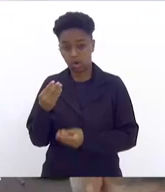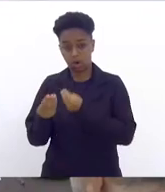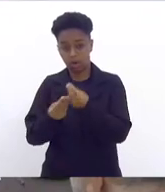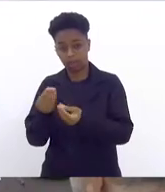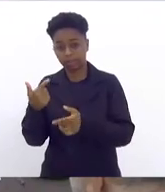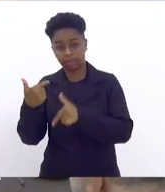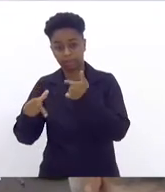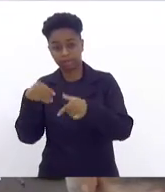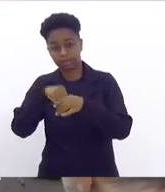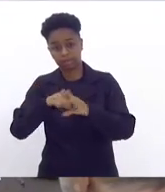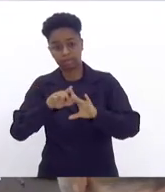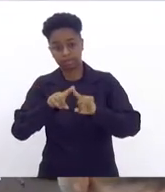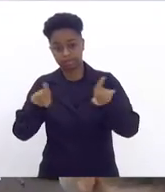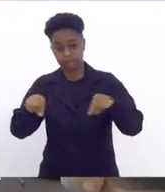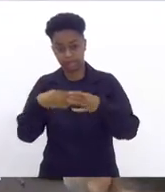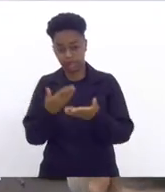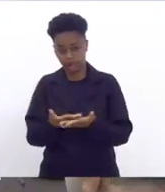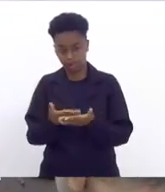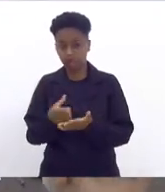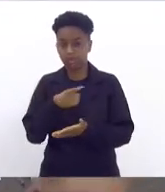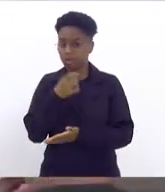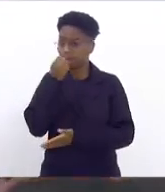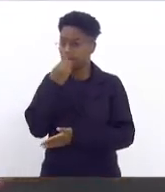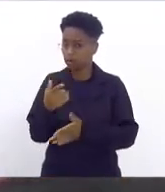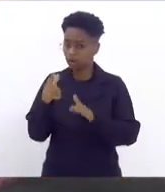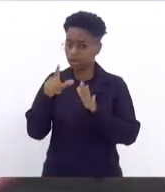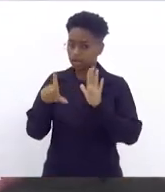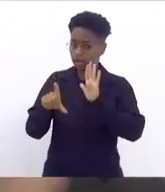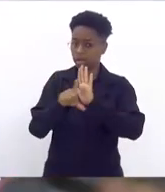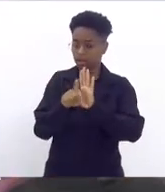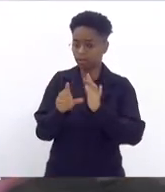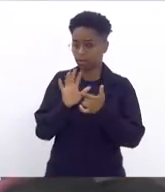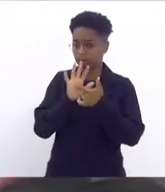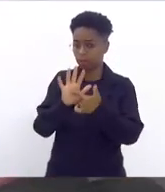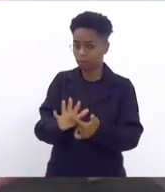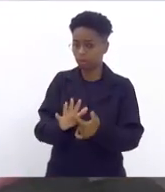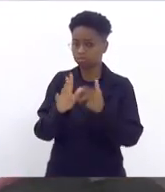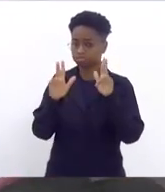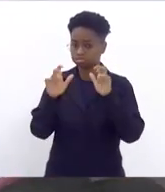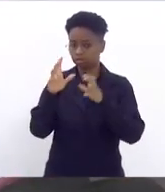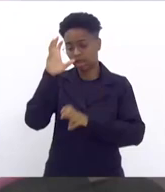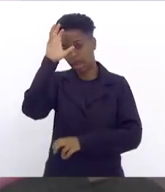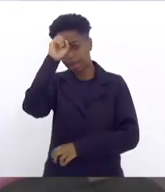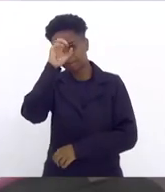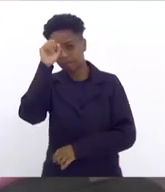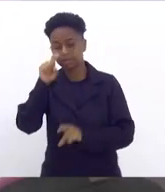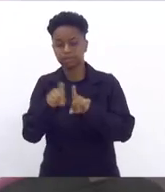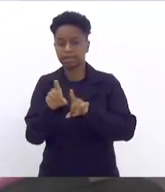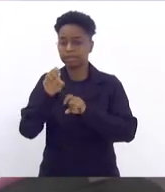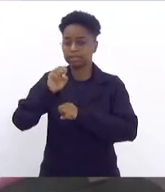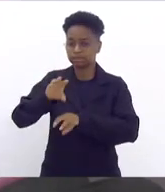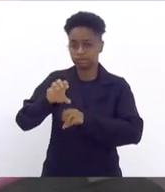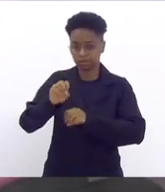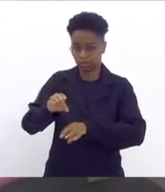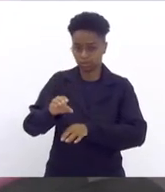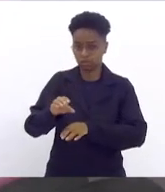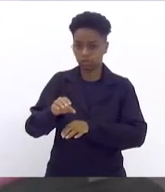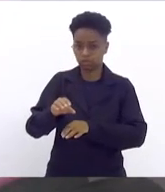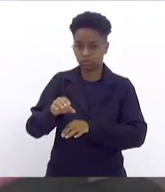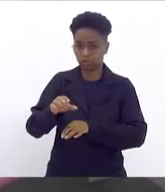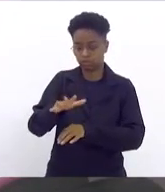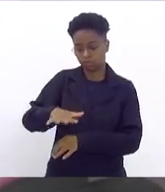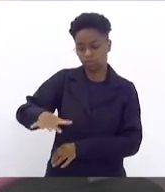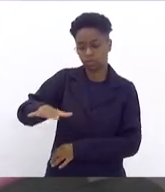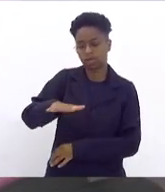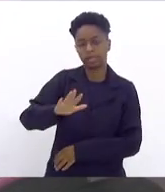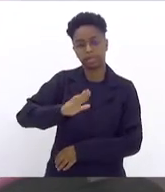feito em sala de aula. A gente tem boas leis que tratam da aprendizagem, do ensino